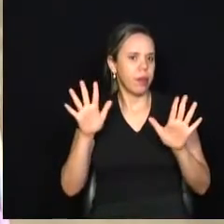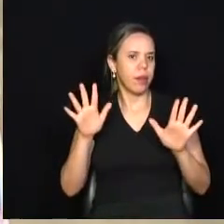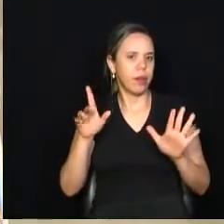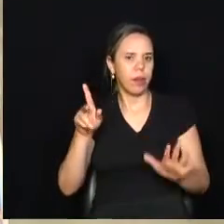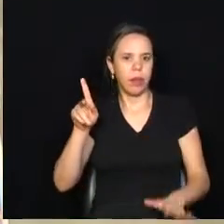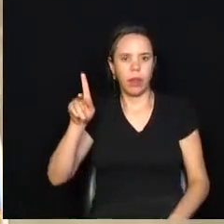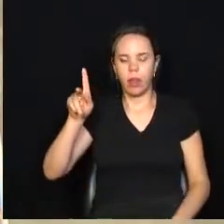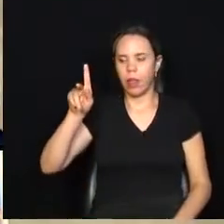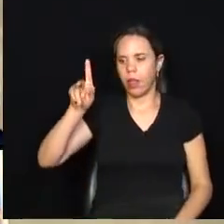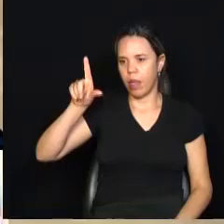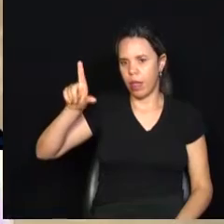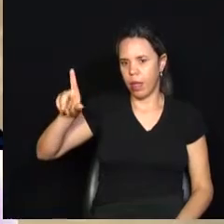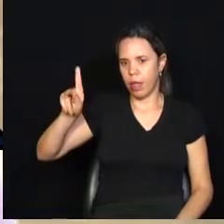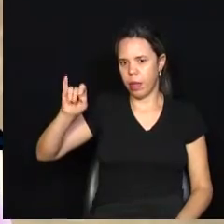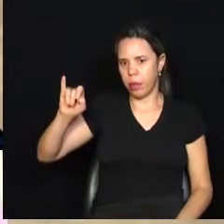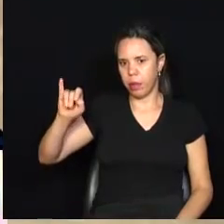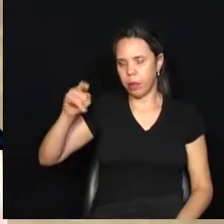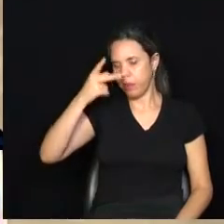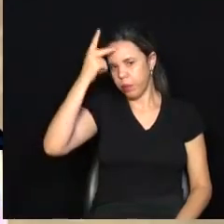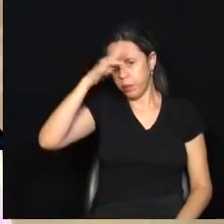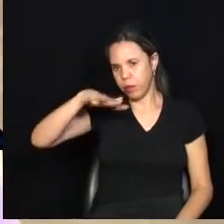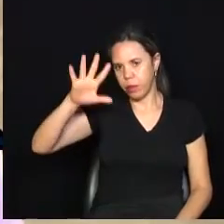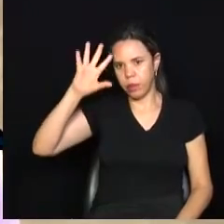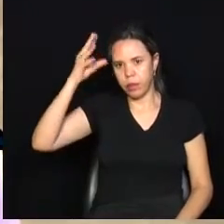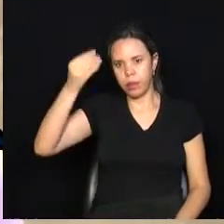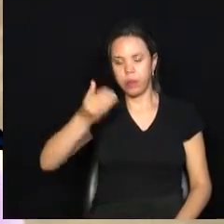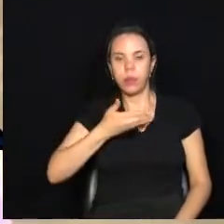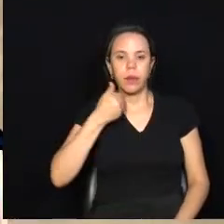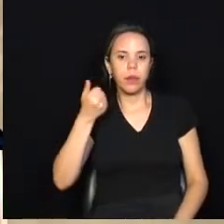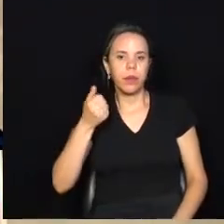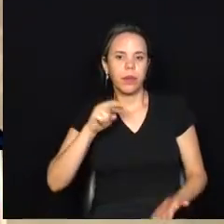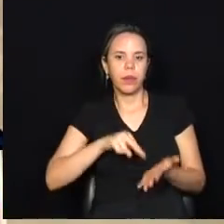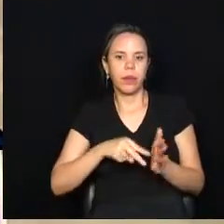LPI, para a população entender melhor